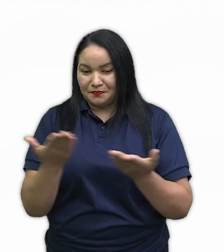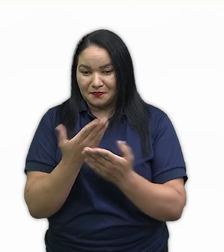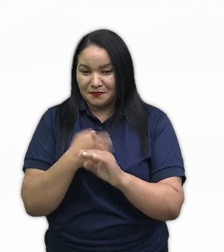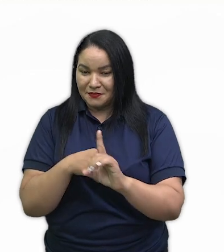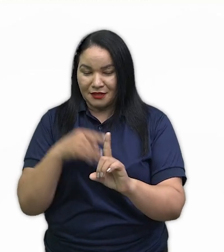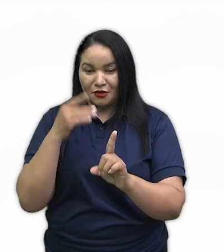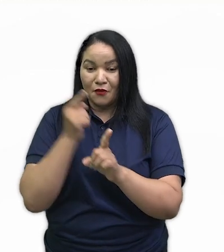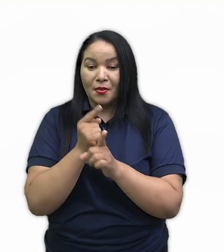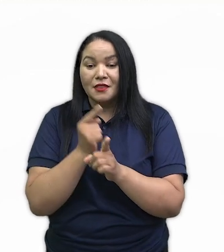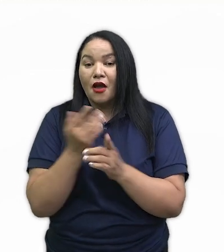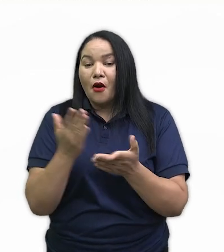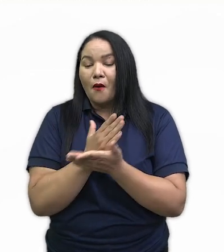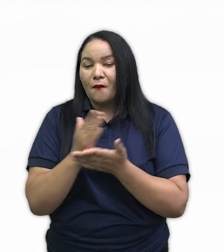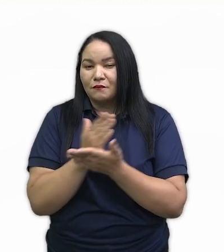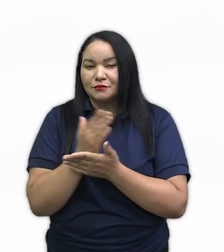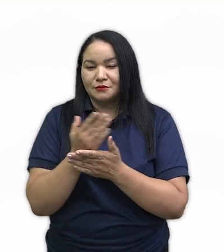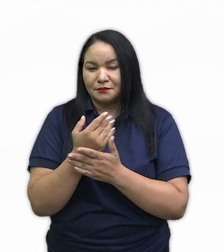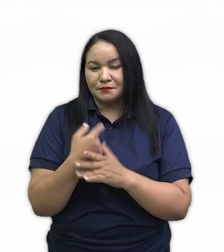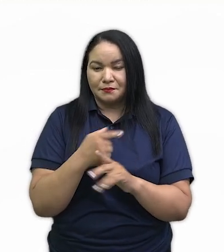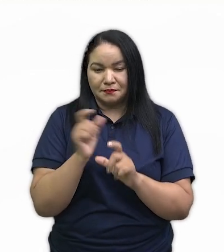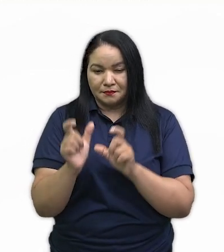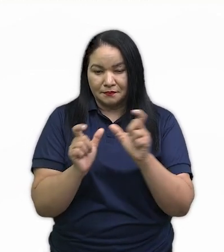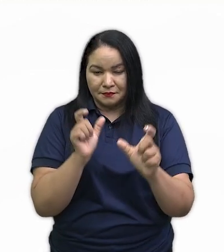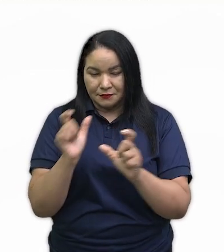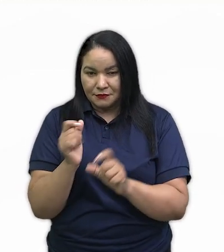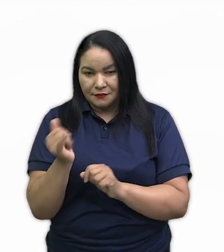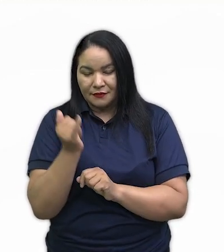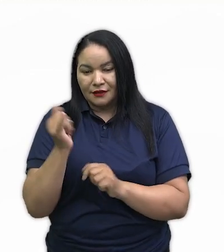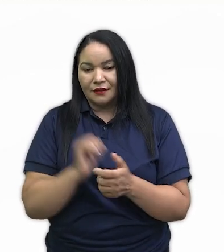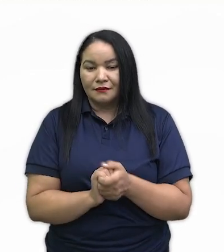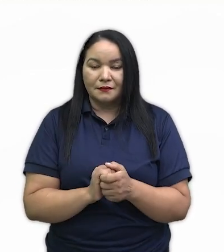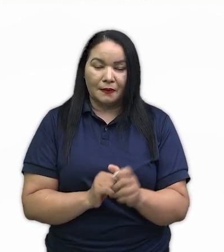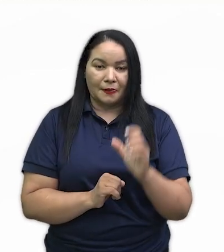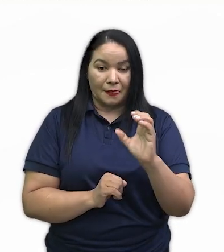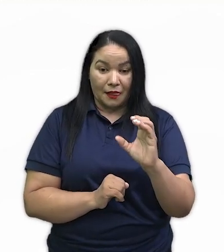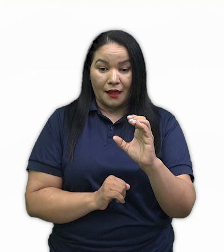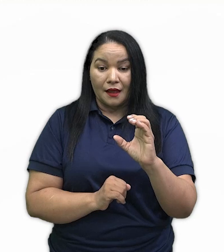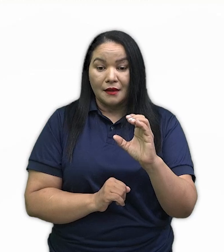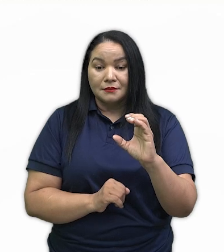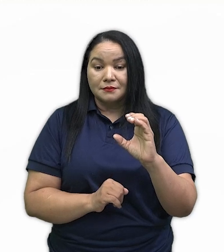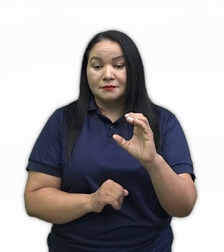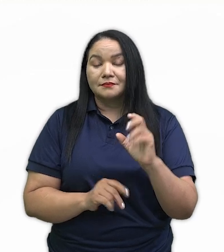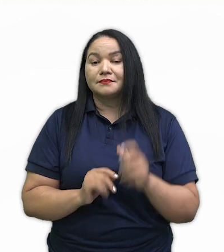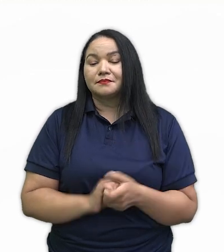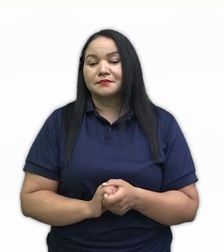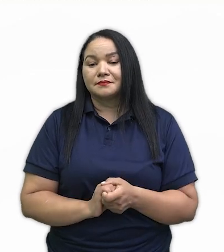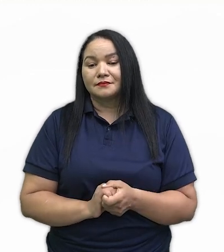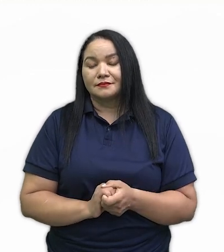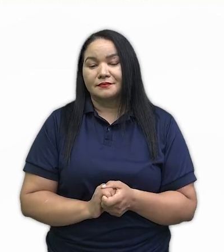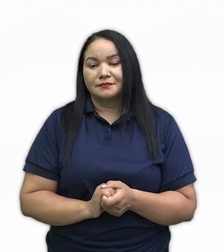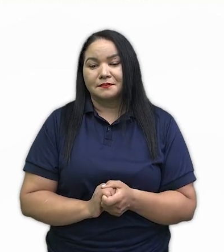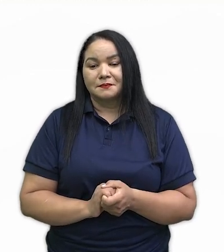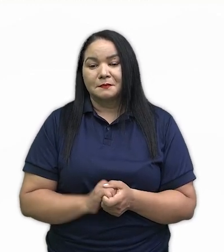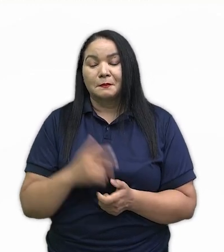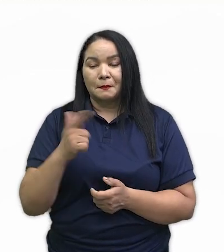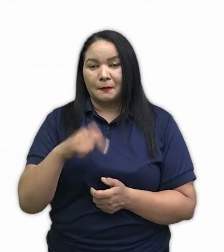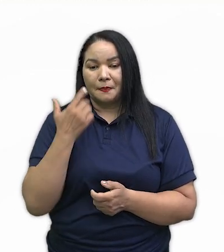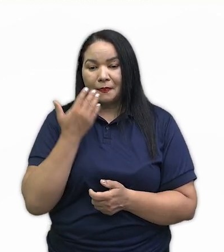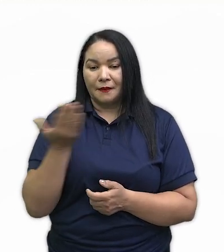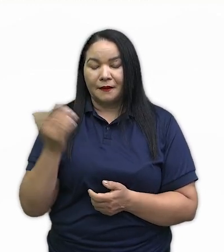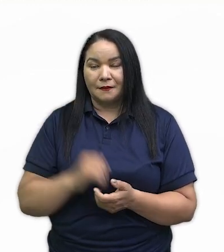identificar alguns termos importantes. Olha só. O capital inicial... Opa, deixa eu trocar aqui a cor, fica melhor. O